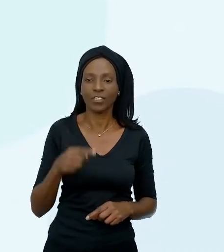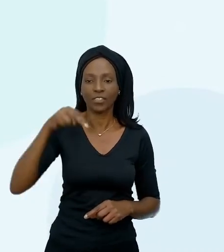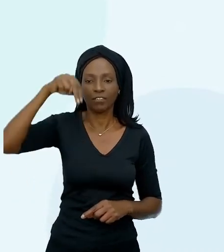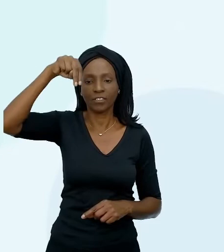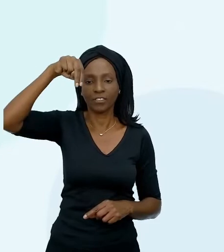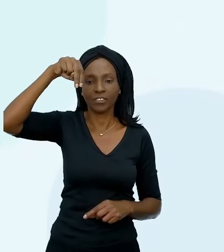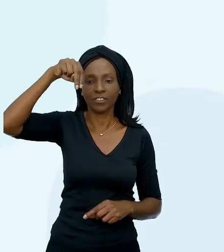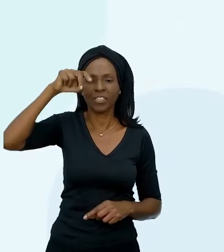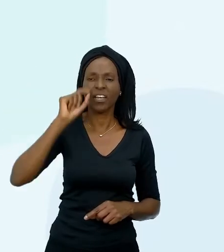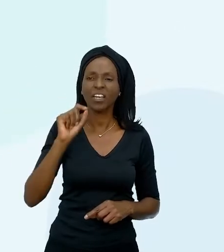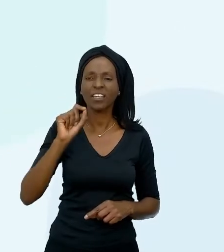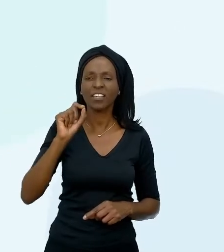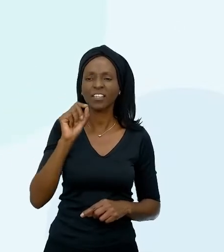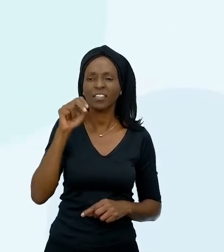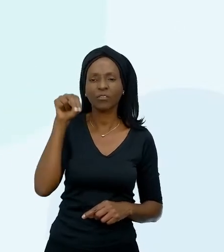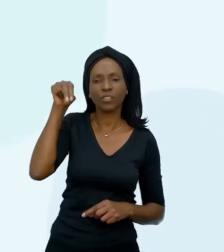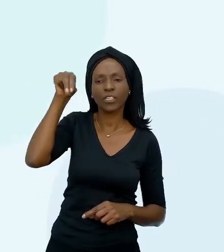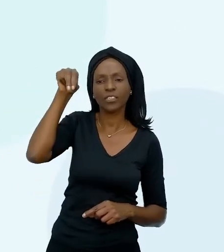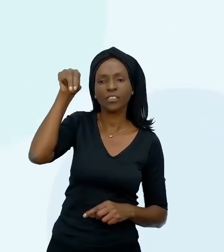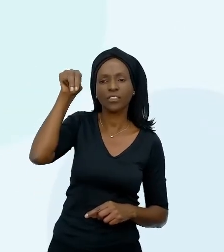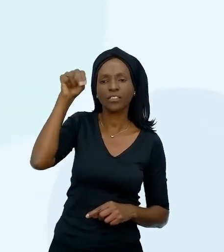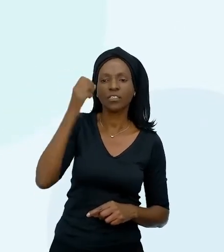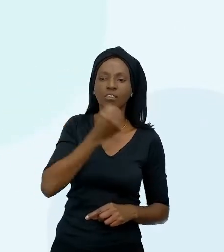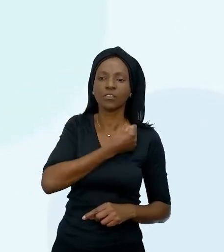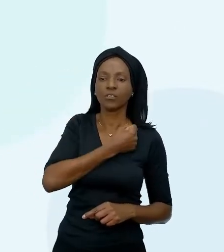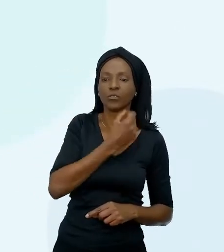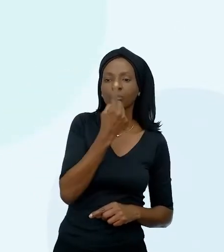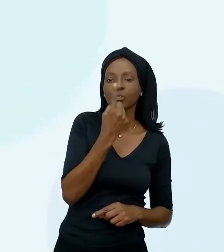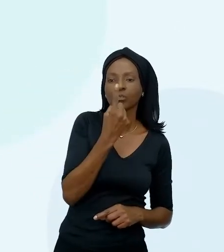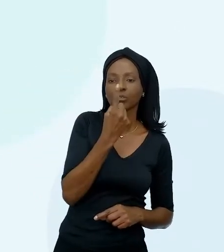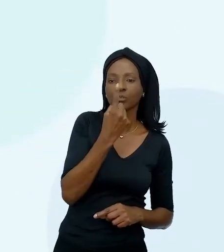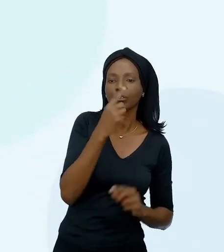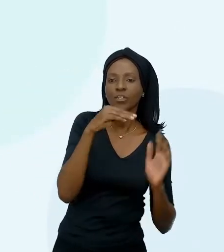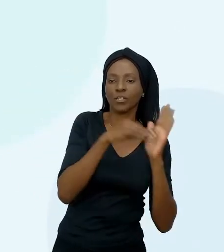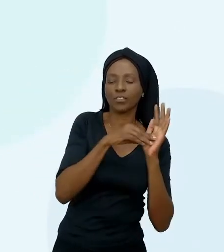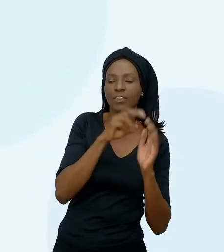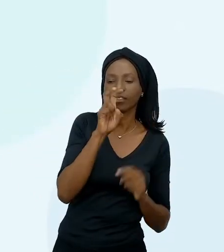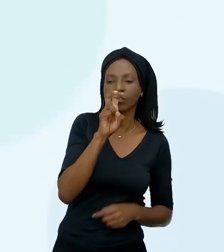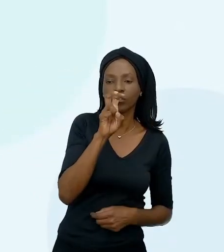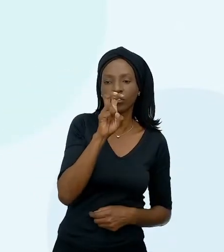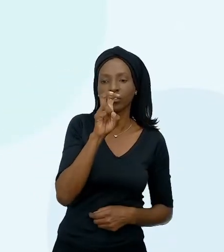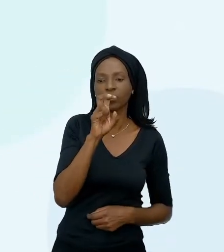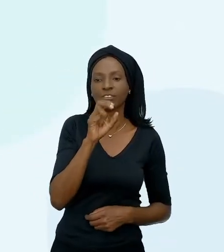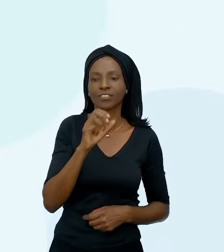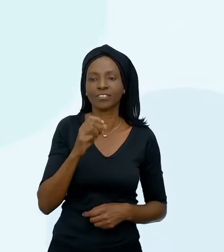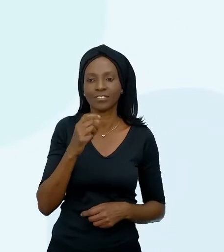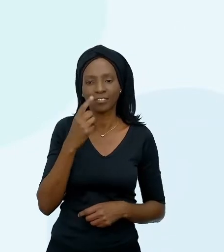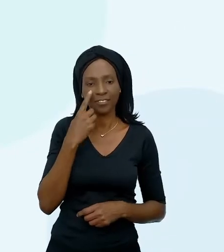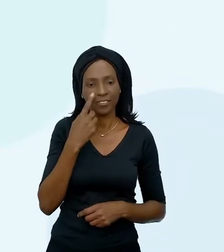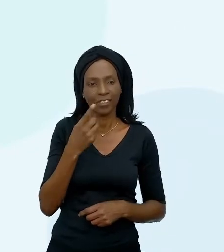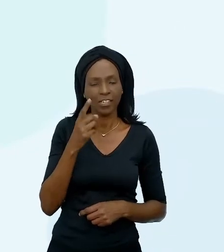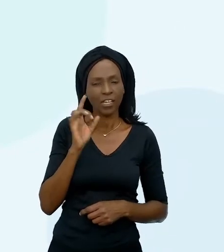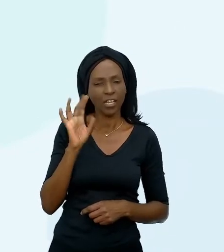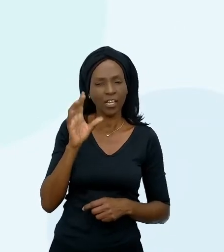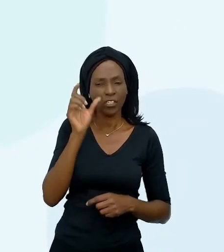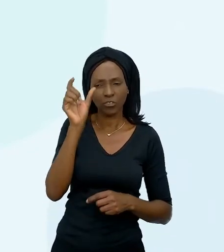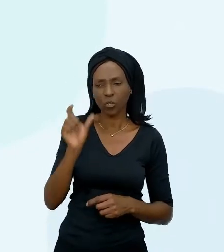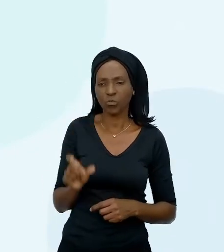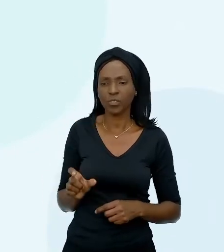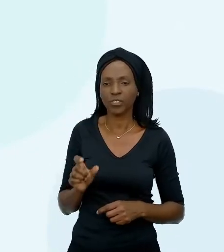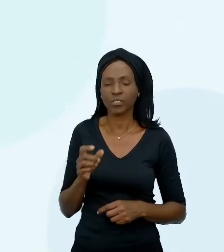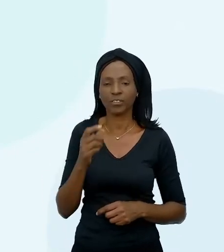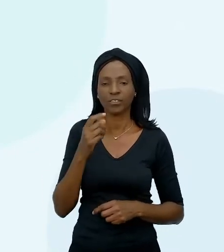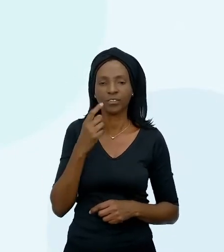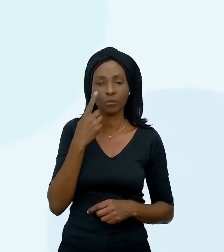E quem é esse N? É do número 1 ao 5. Isso é só para ilustrar o que a gente vai fazer aí.